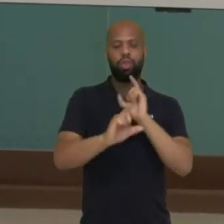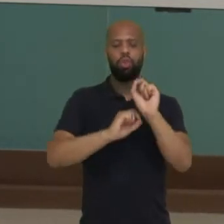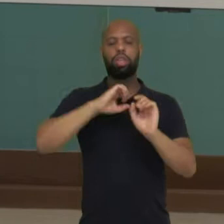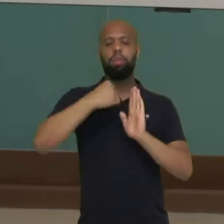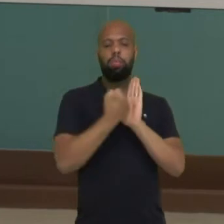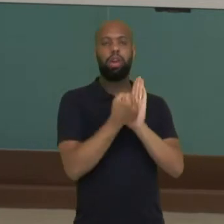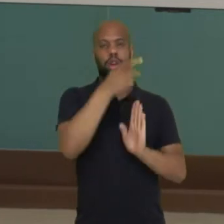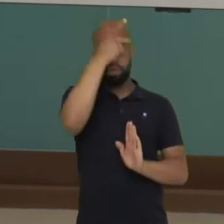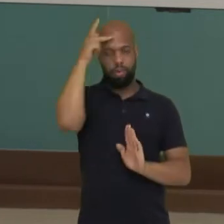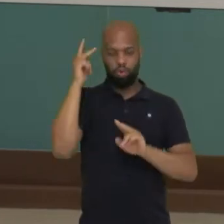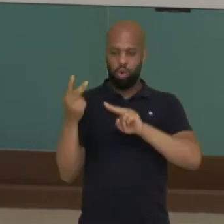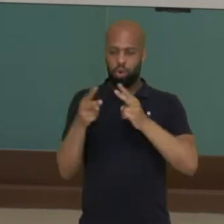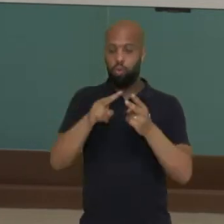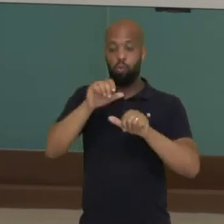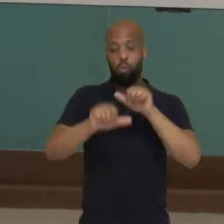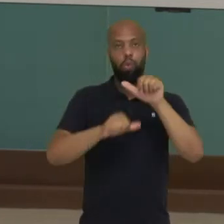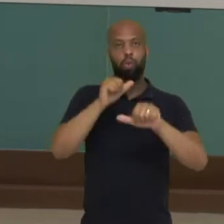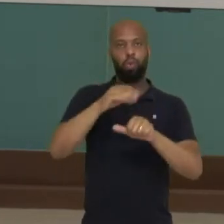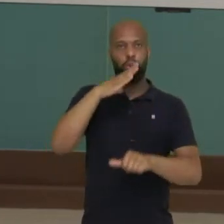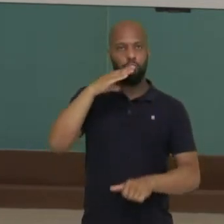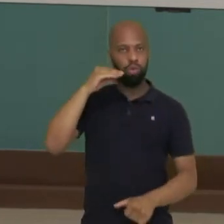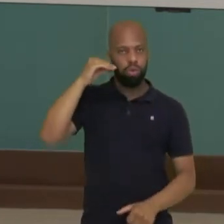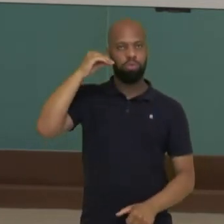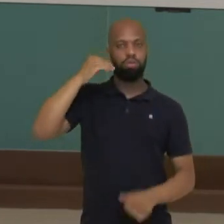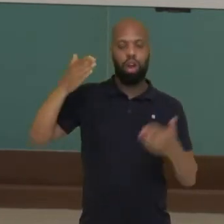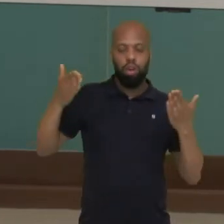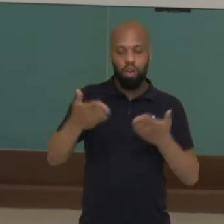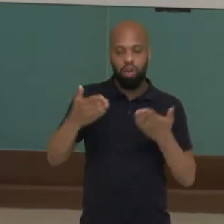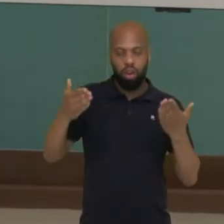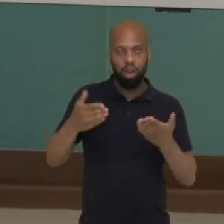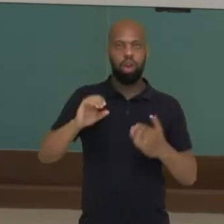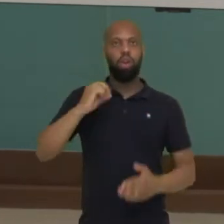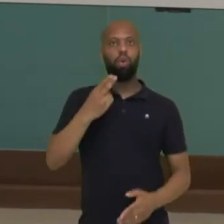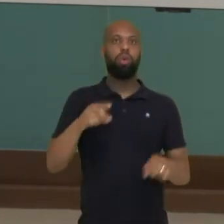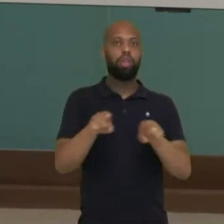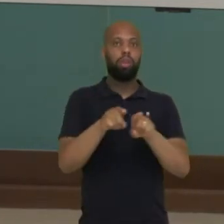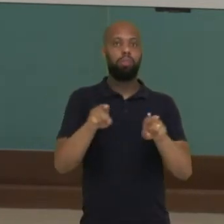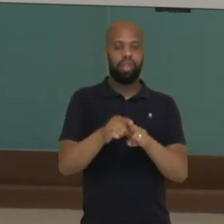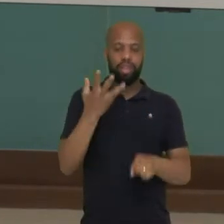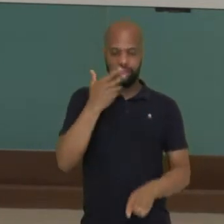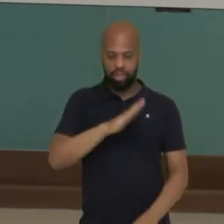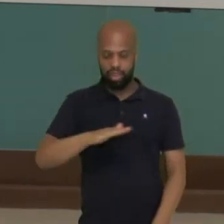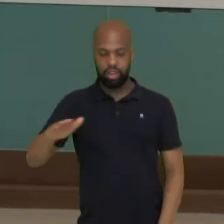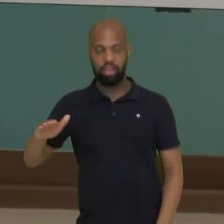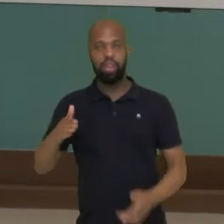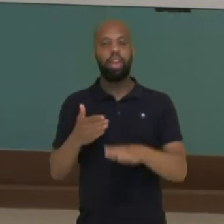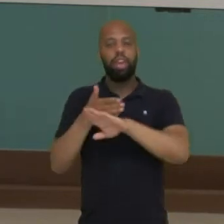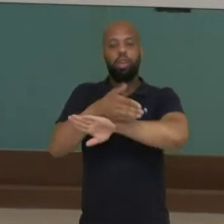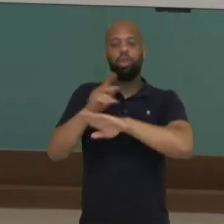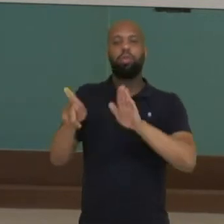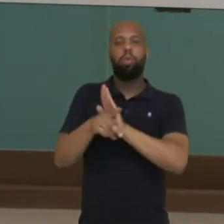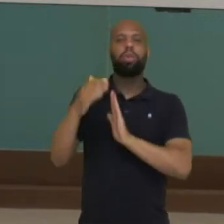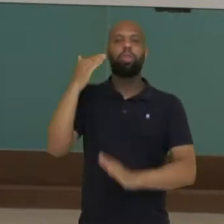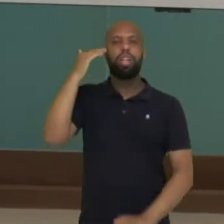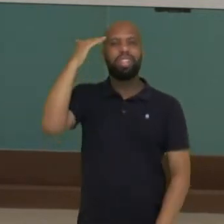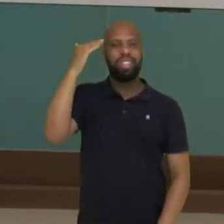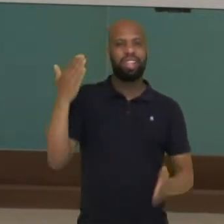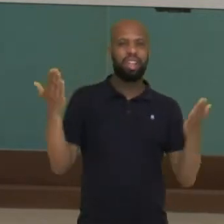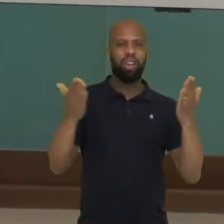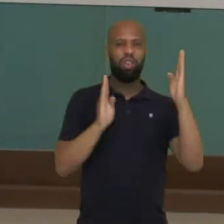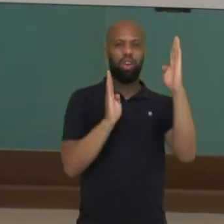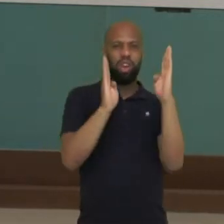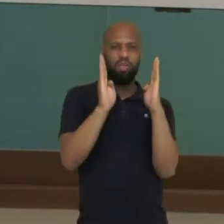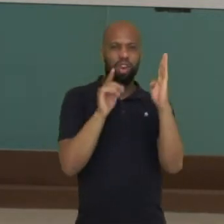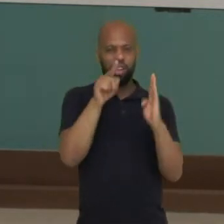quando uma pessoa deixou de ser criança e tornou-se adulta? Ou ainda, deixou de ser criança e entrou na adolescência, a fase que vocês